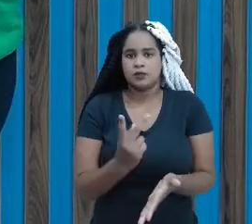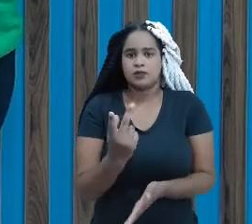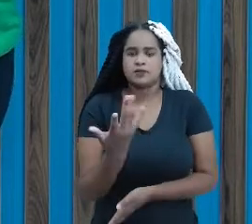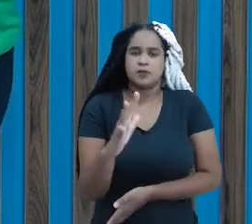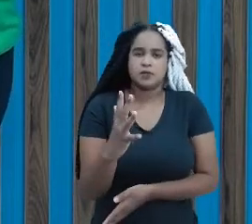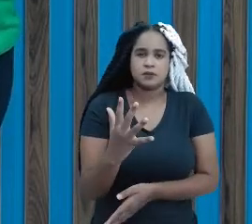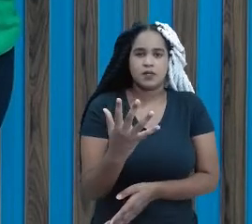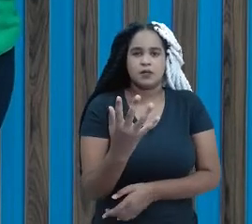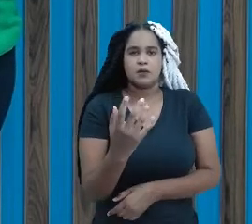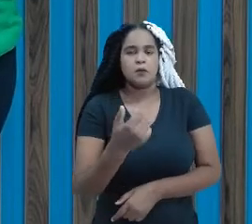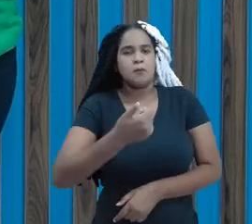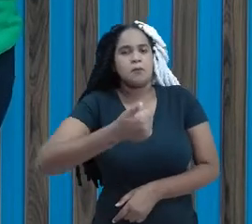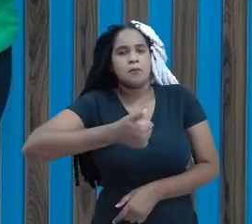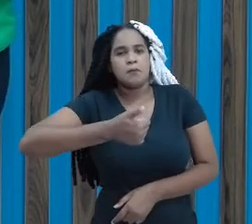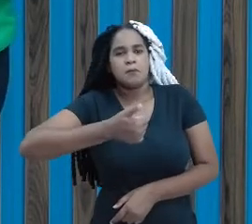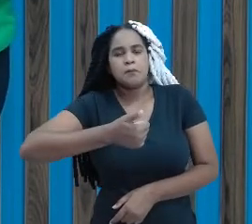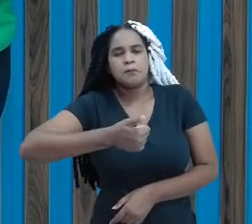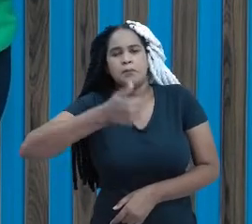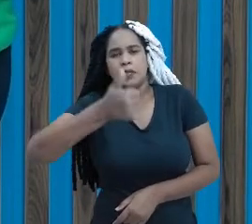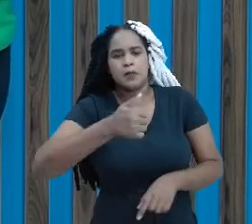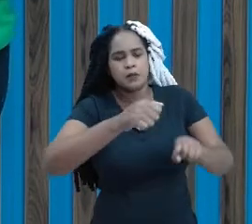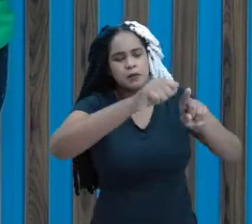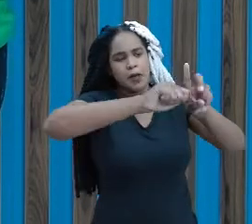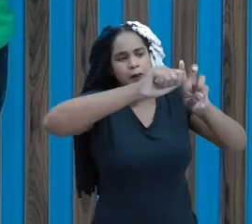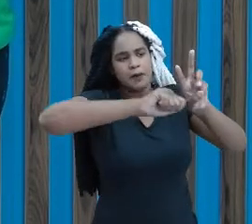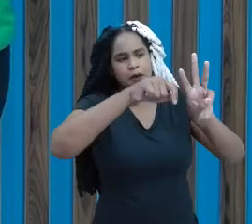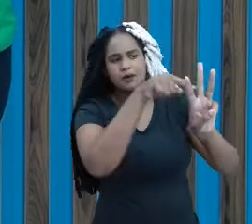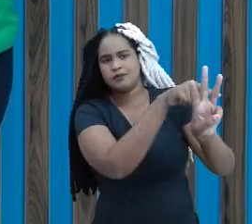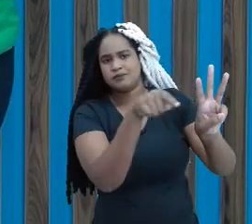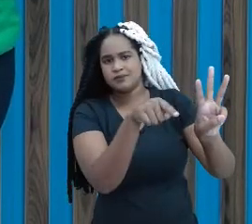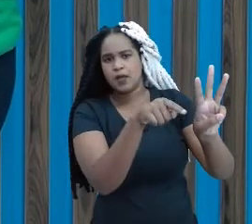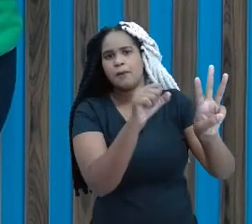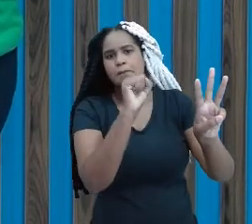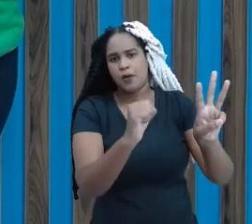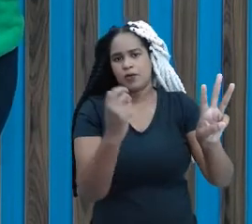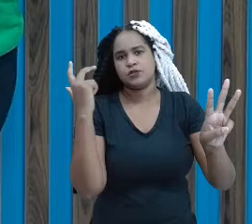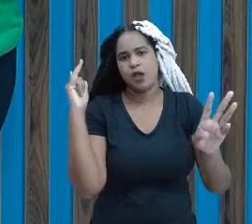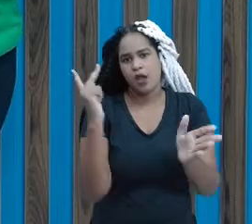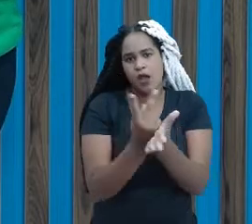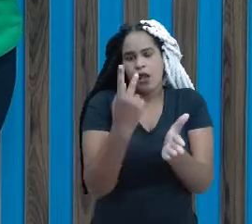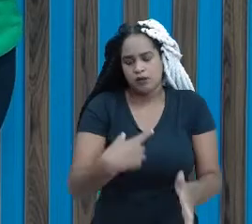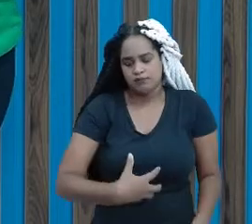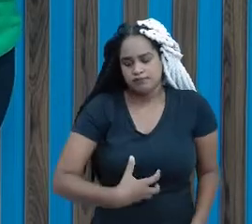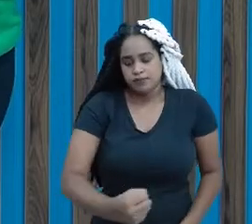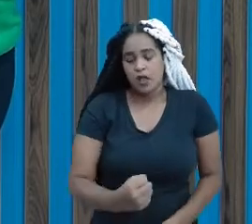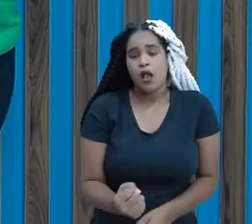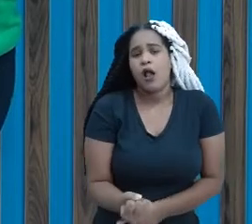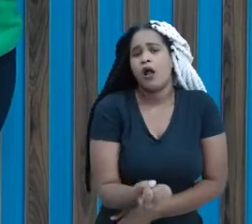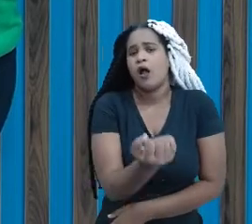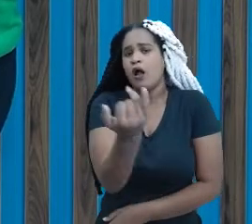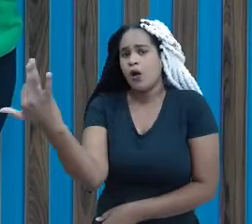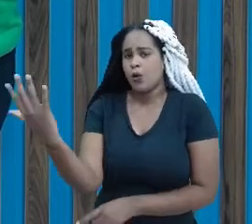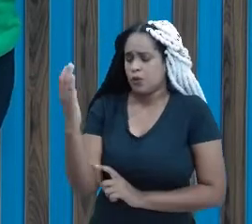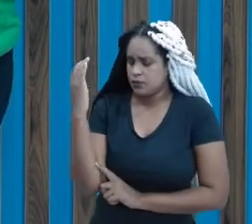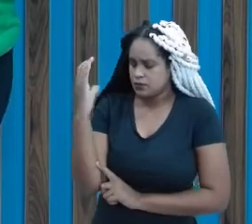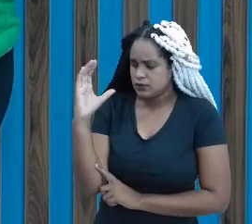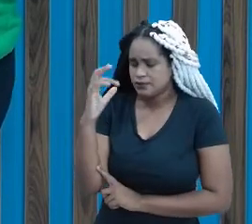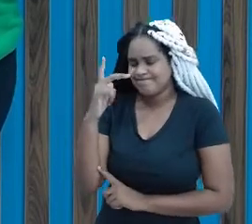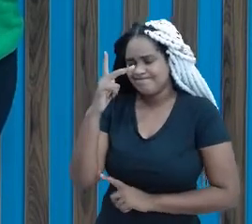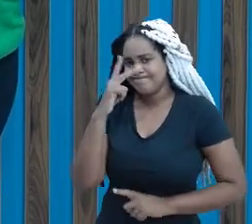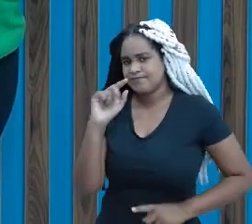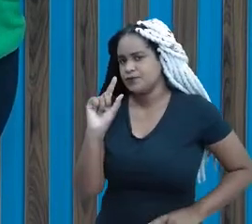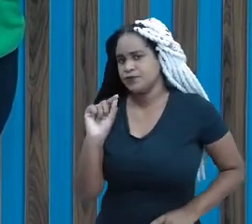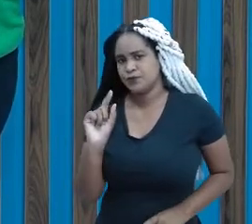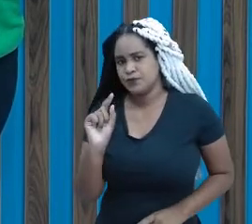primeiro trimestre, né? Nos 3 primeiros meses aí de gravidez. Muitos cientistas acham que esses